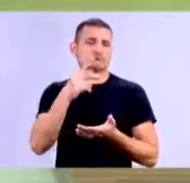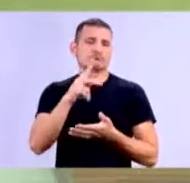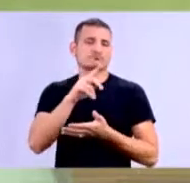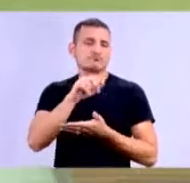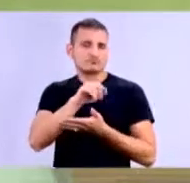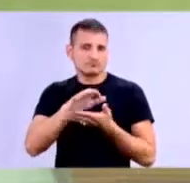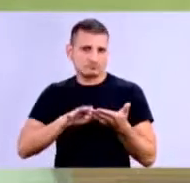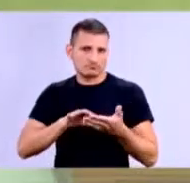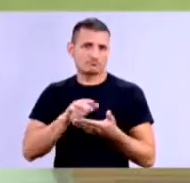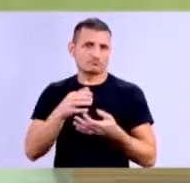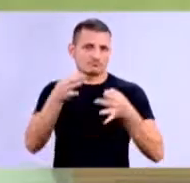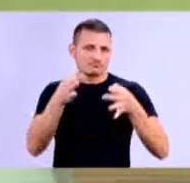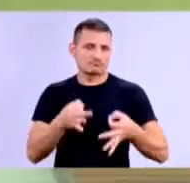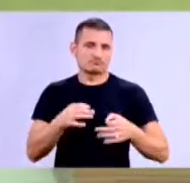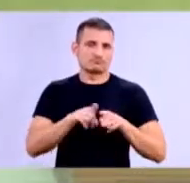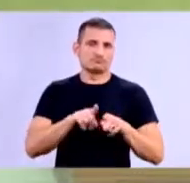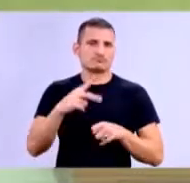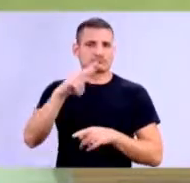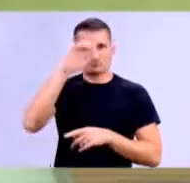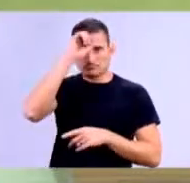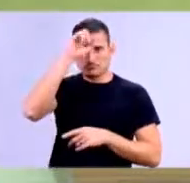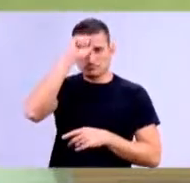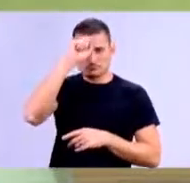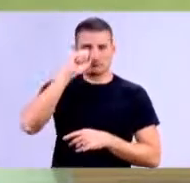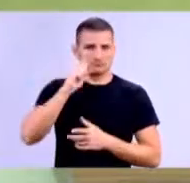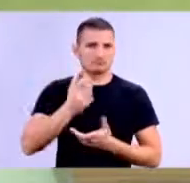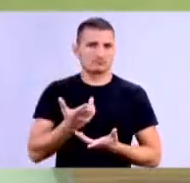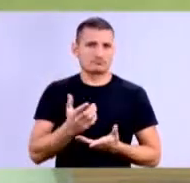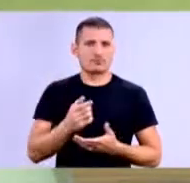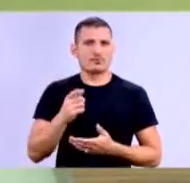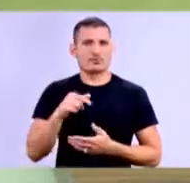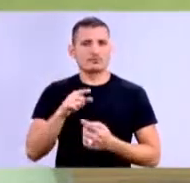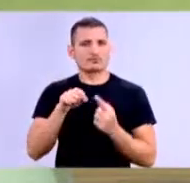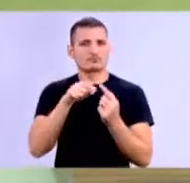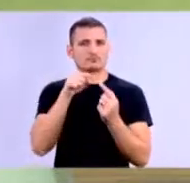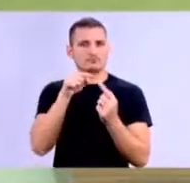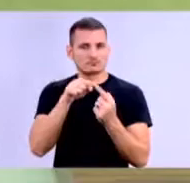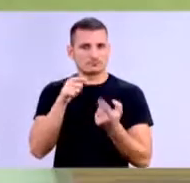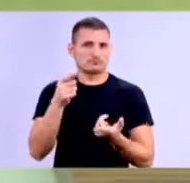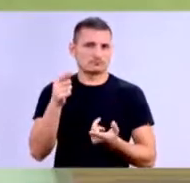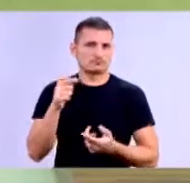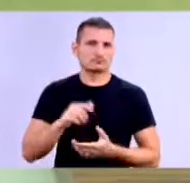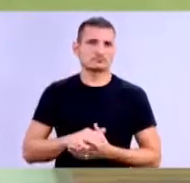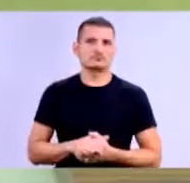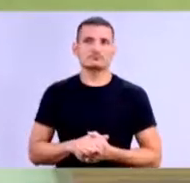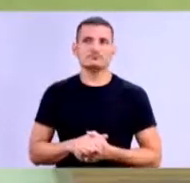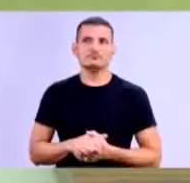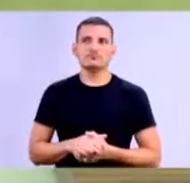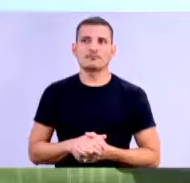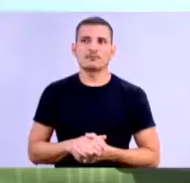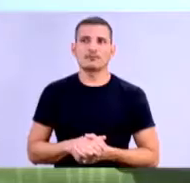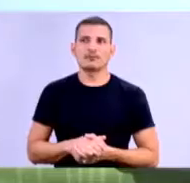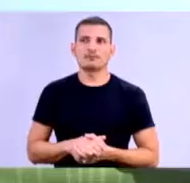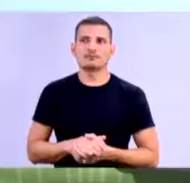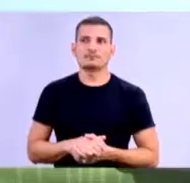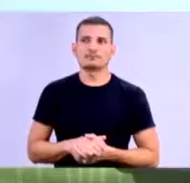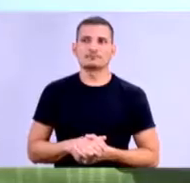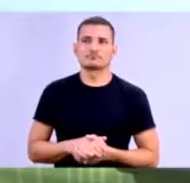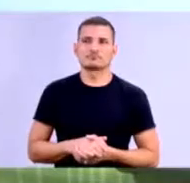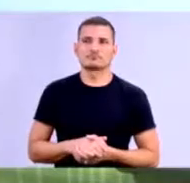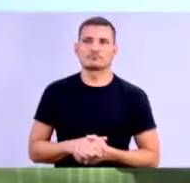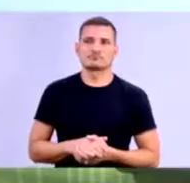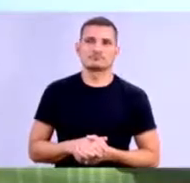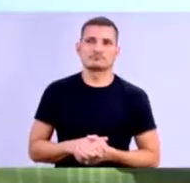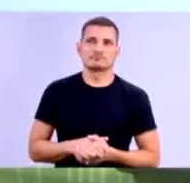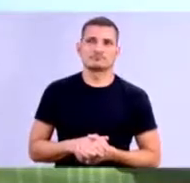com certeza, na sua aprendizagem, que é o nosso objetivo aqui, não é isso, professora? Isso mesmo. Mas tá, como